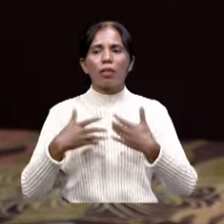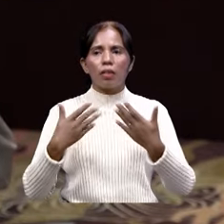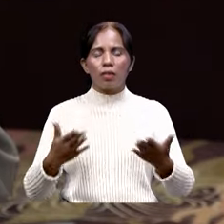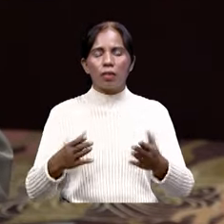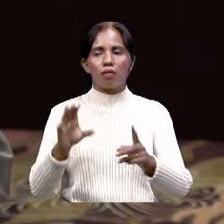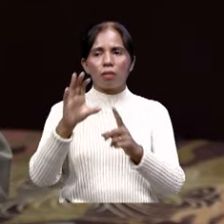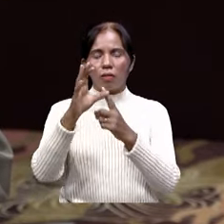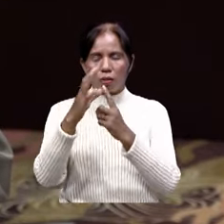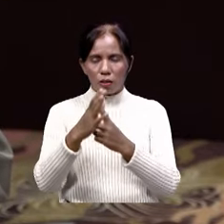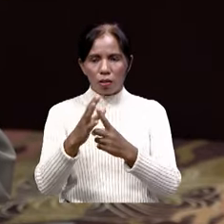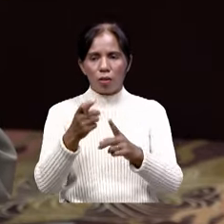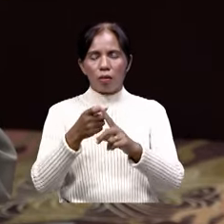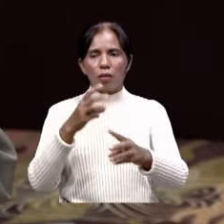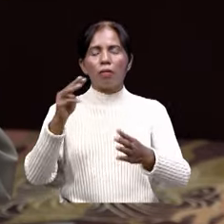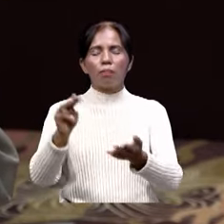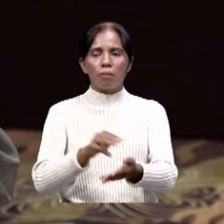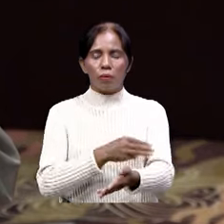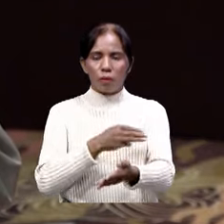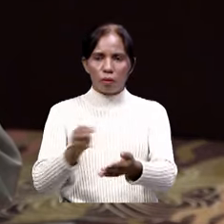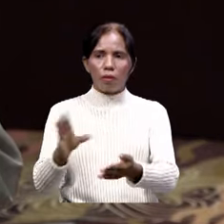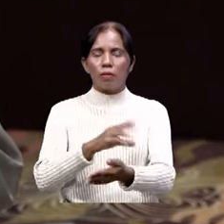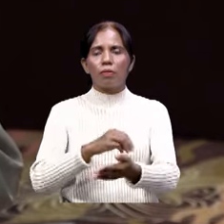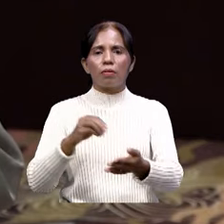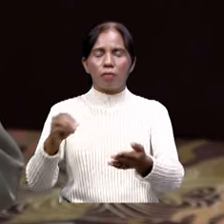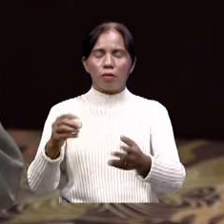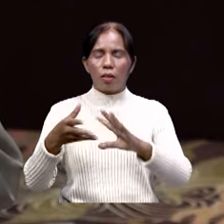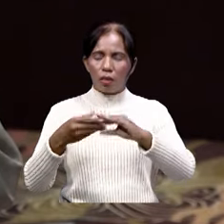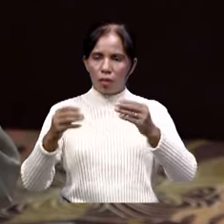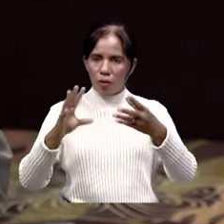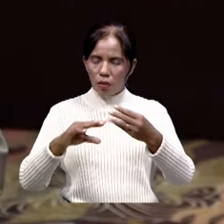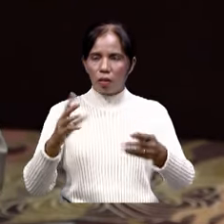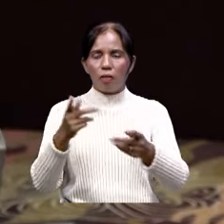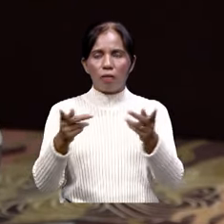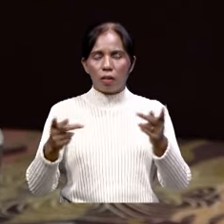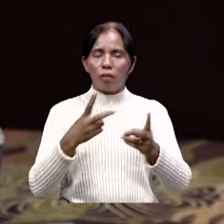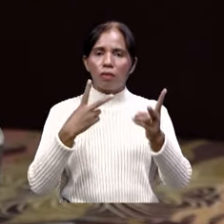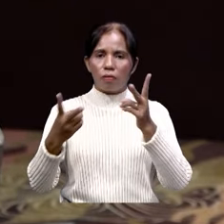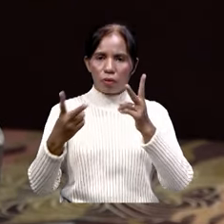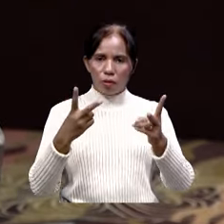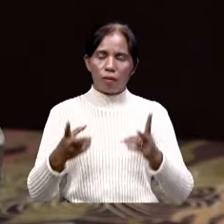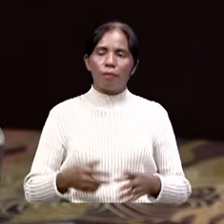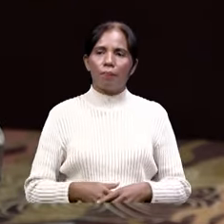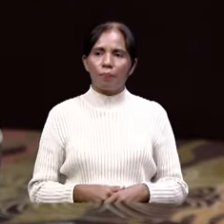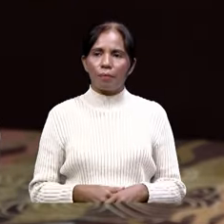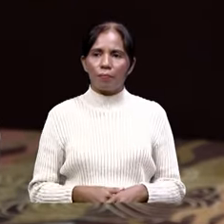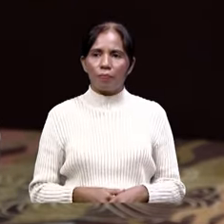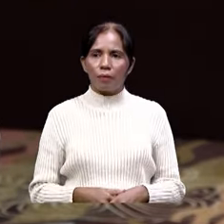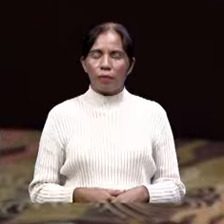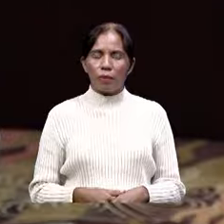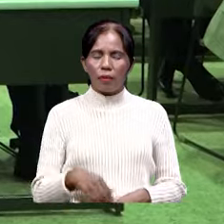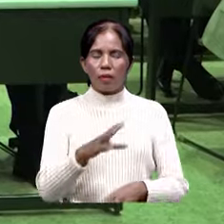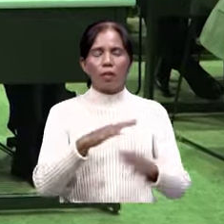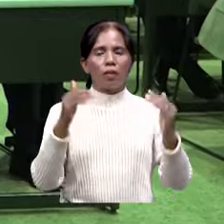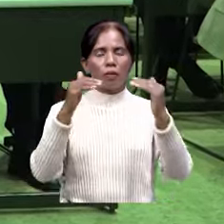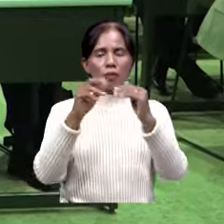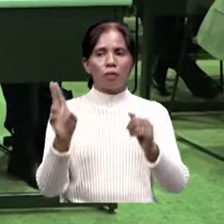cultura, o se musica, o se literatura, liu o se turismo, o se visitas. Durante a palestra em